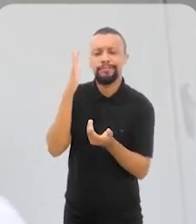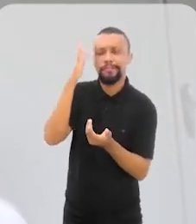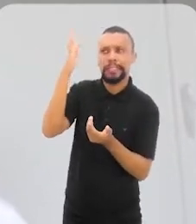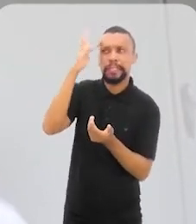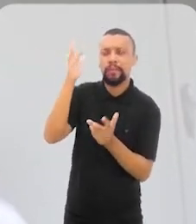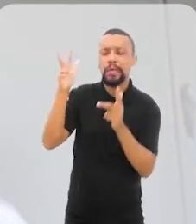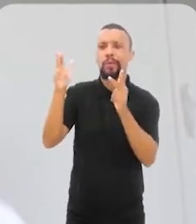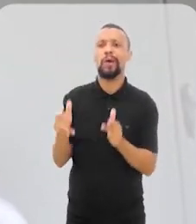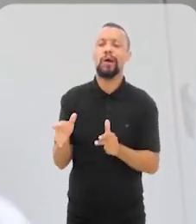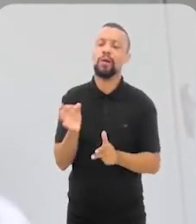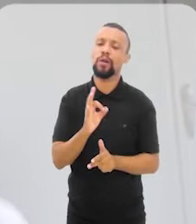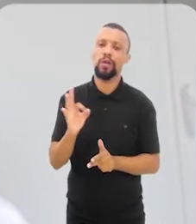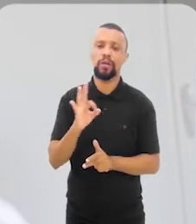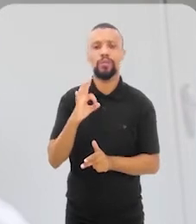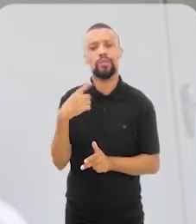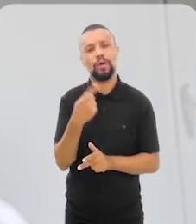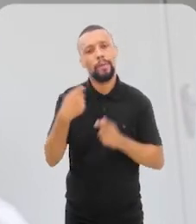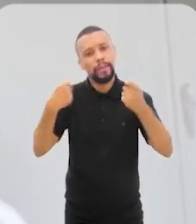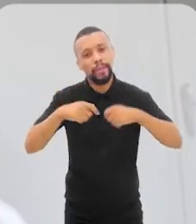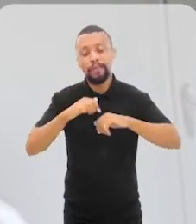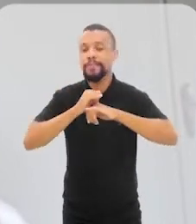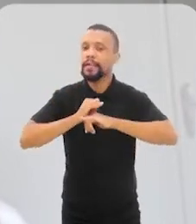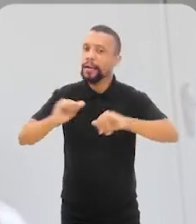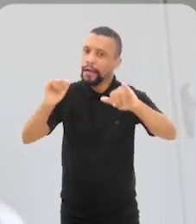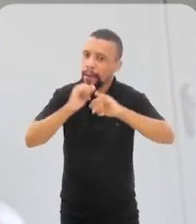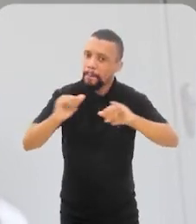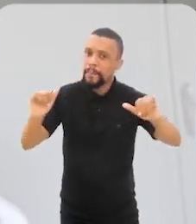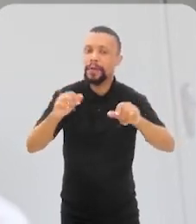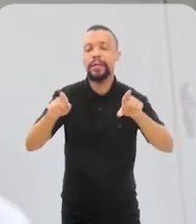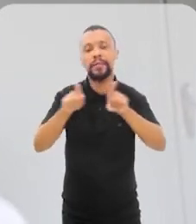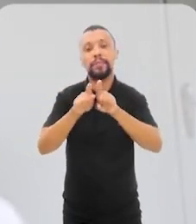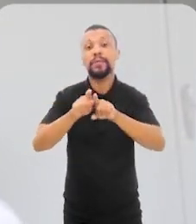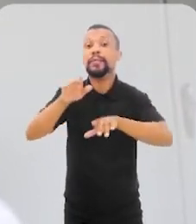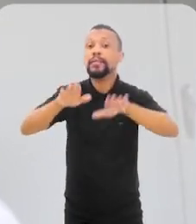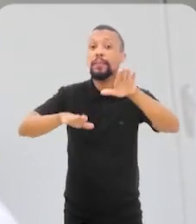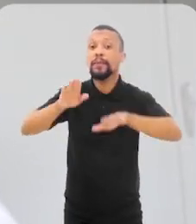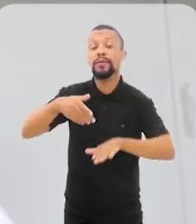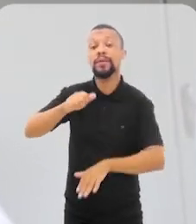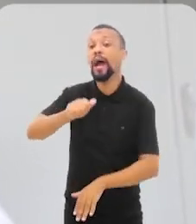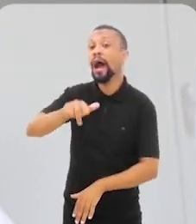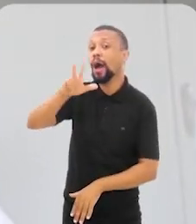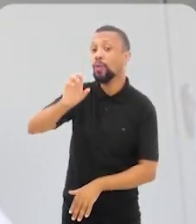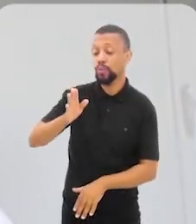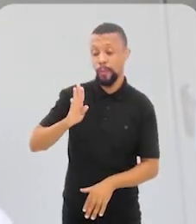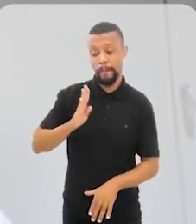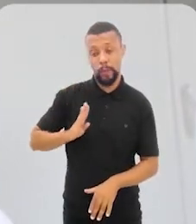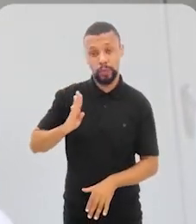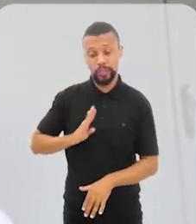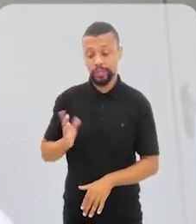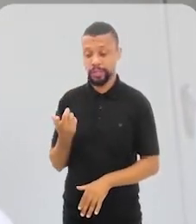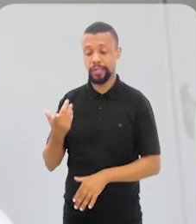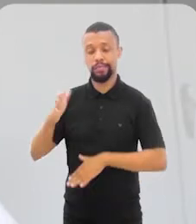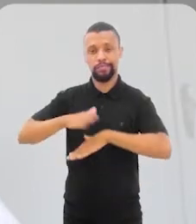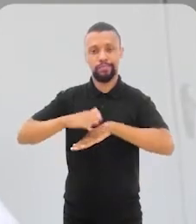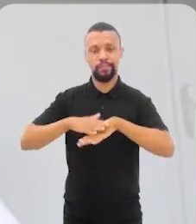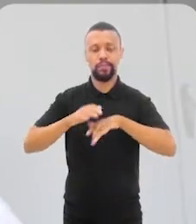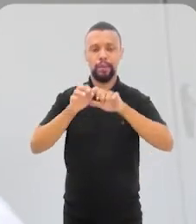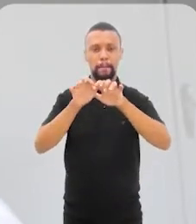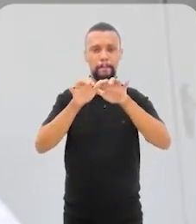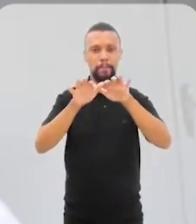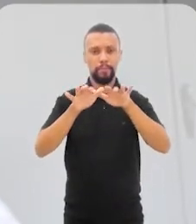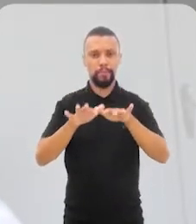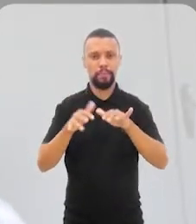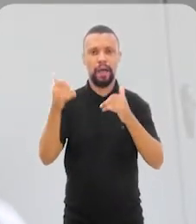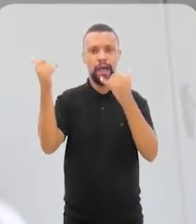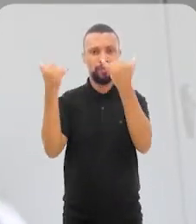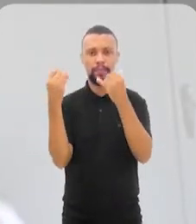cheguem até a plataforma. De outra forma, a gente depende de bolsistas, de alunos que alimentem esses dados. E aí a